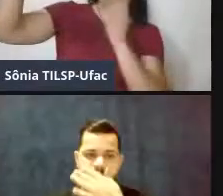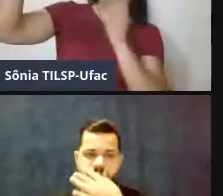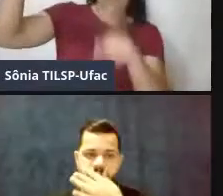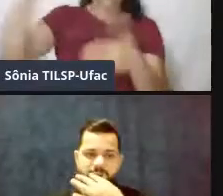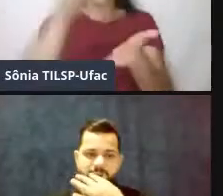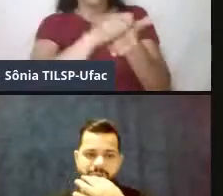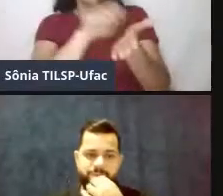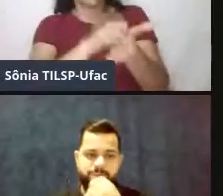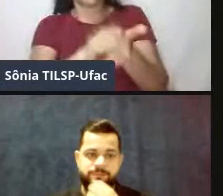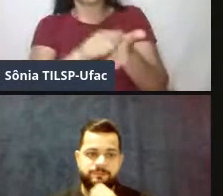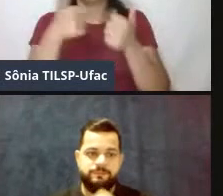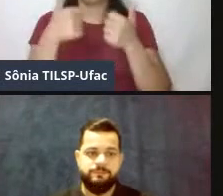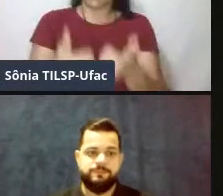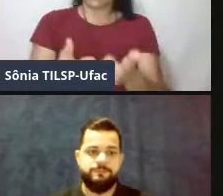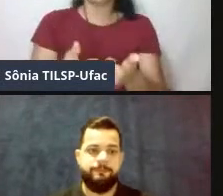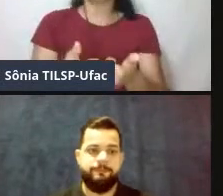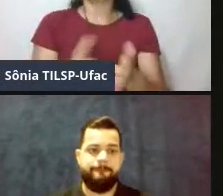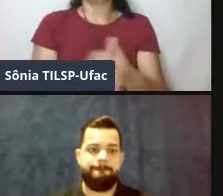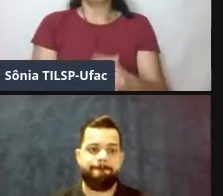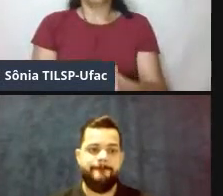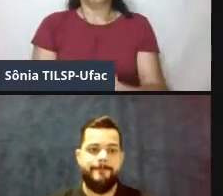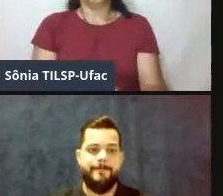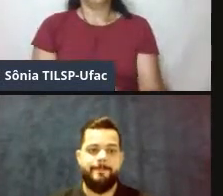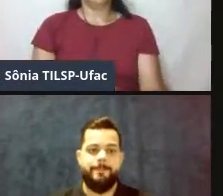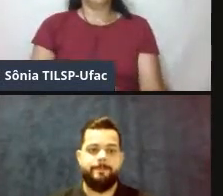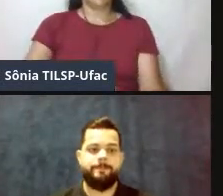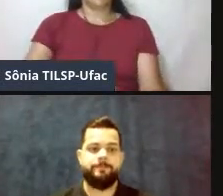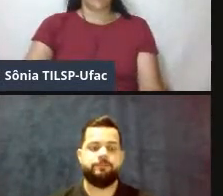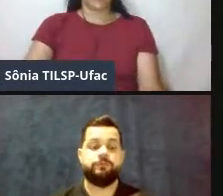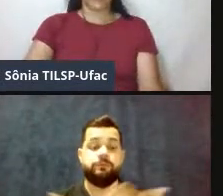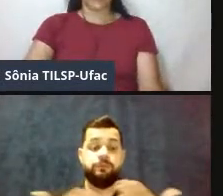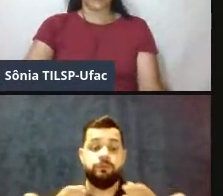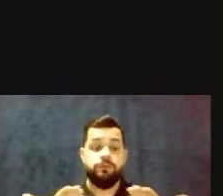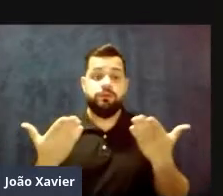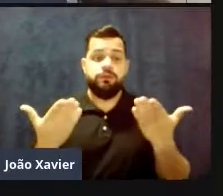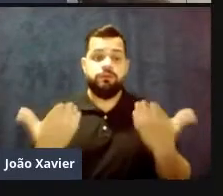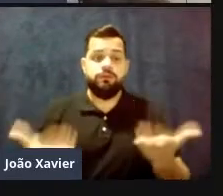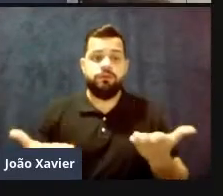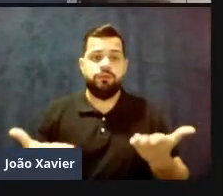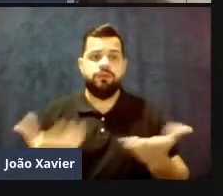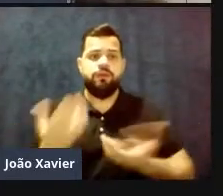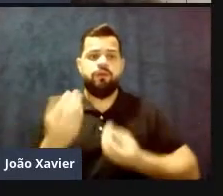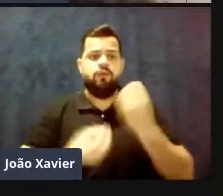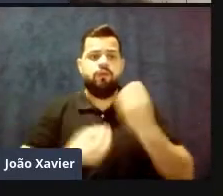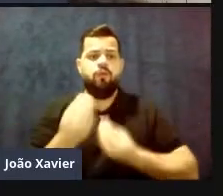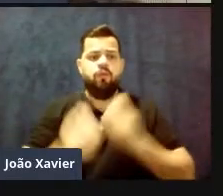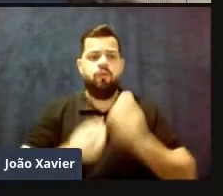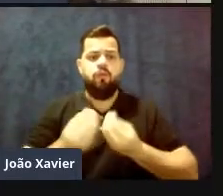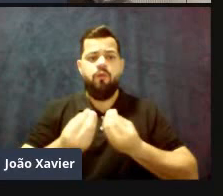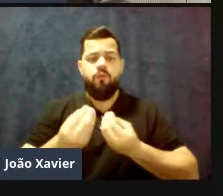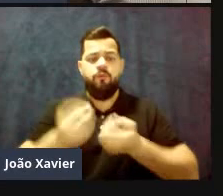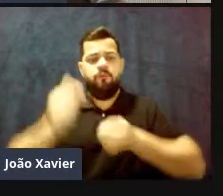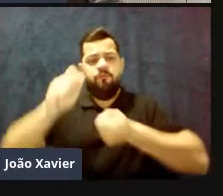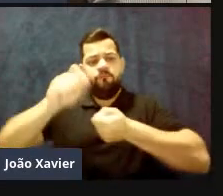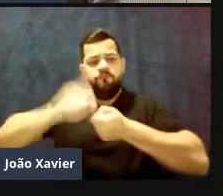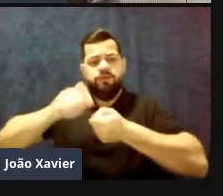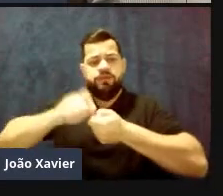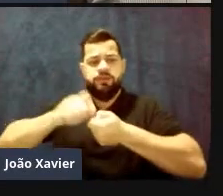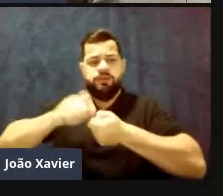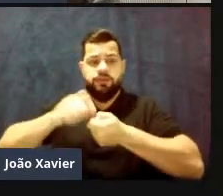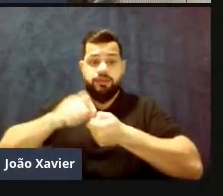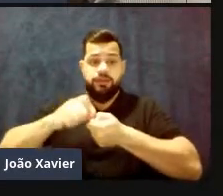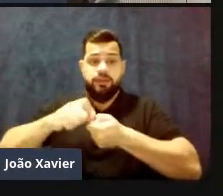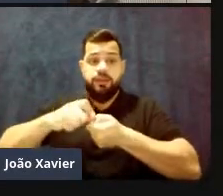nenhuma intercorrência, vai ser administrado e infundido. Eu confio na minha equipe. E quando eu tenho que fazer alimentação via oral de um paciente? E o medo que a gente